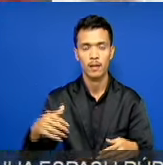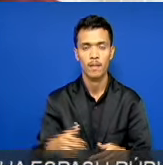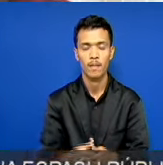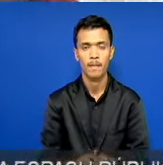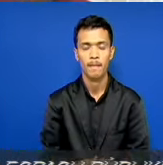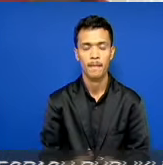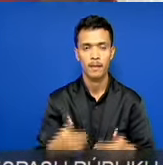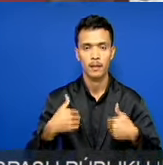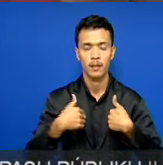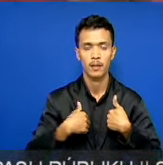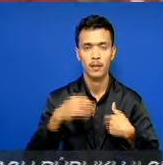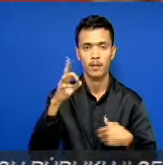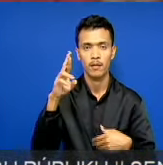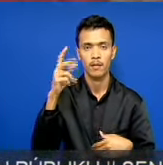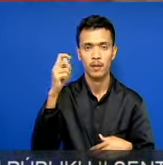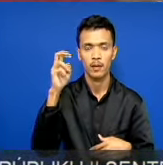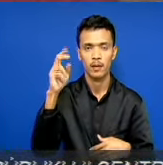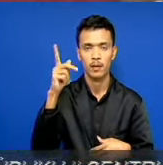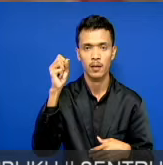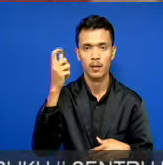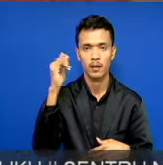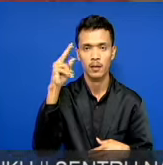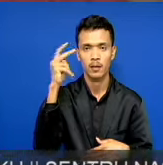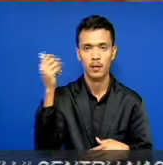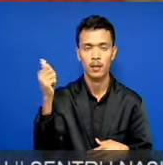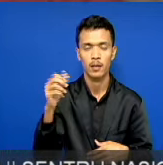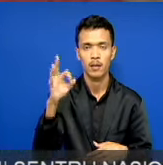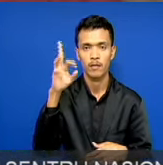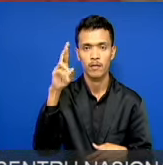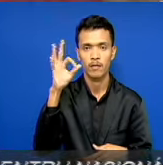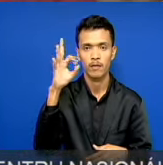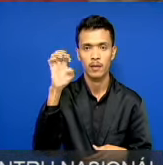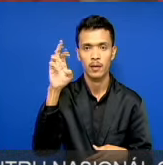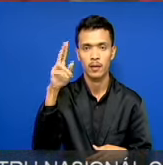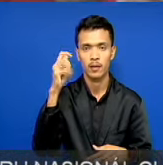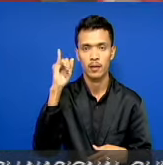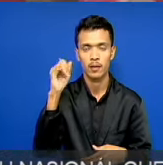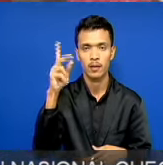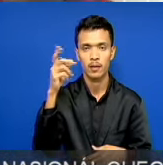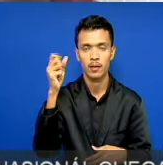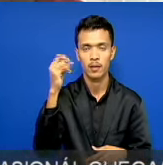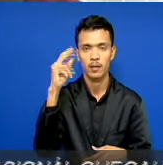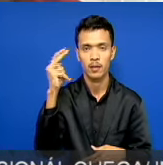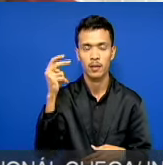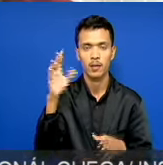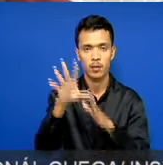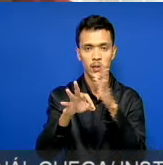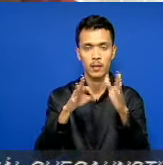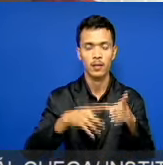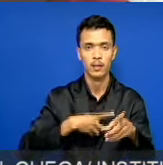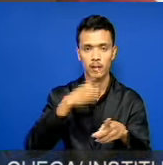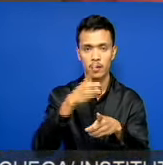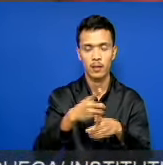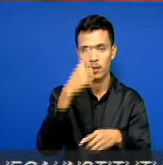clandestina, frente armada, frente diplomático, para tu bela sira, bela retan direito sirané. Também merece